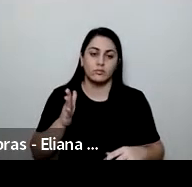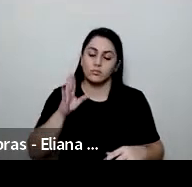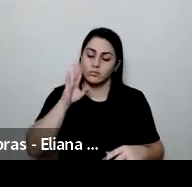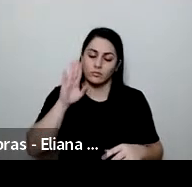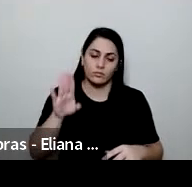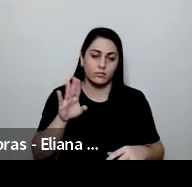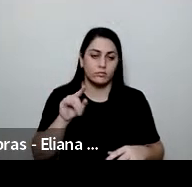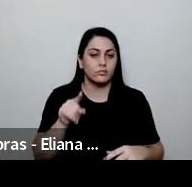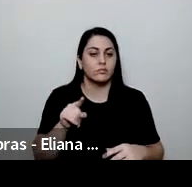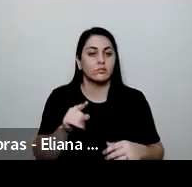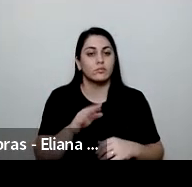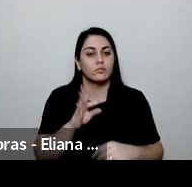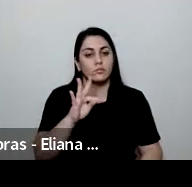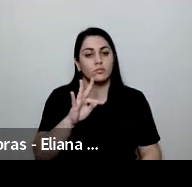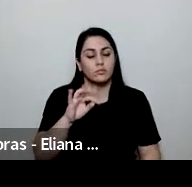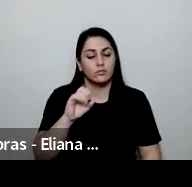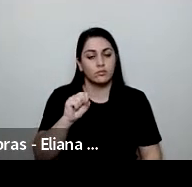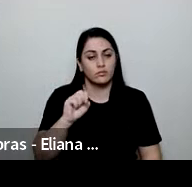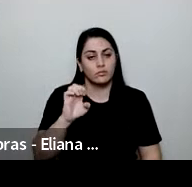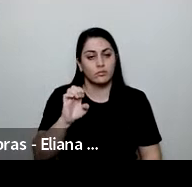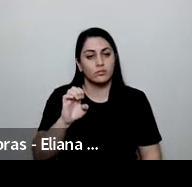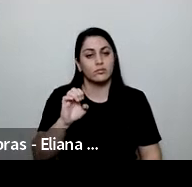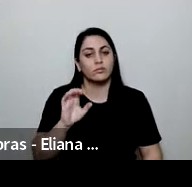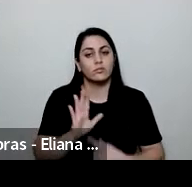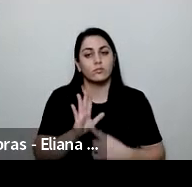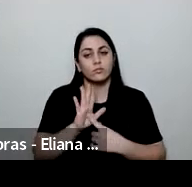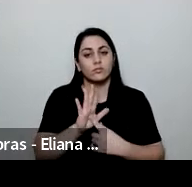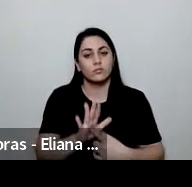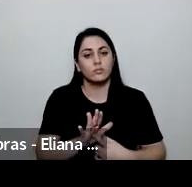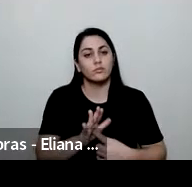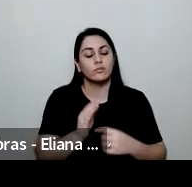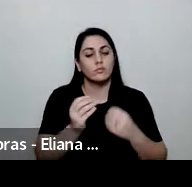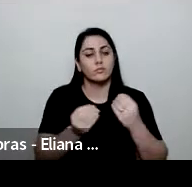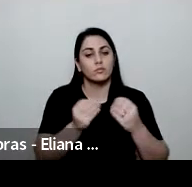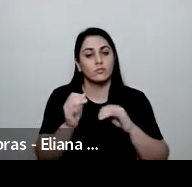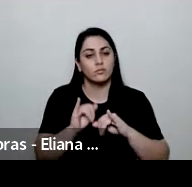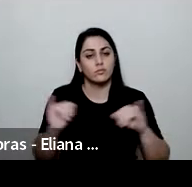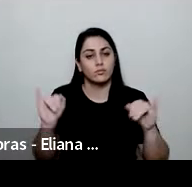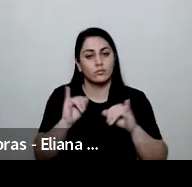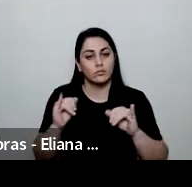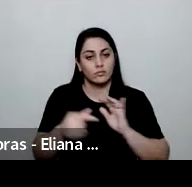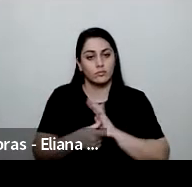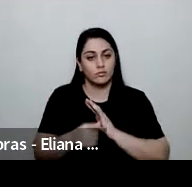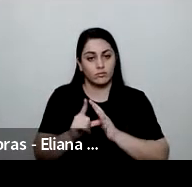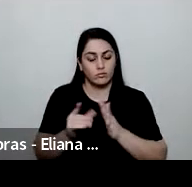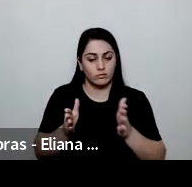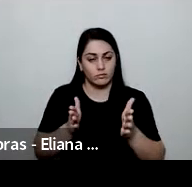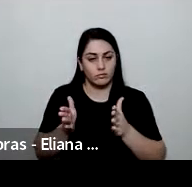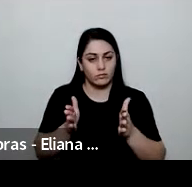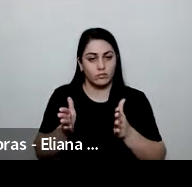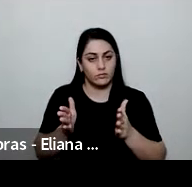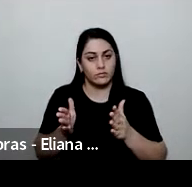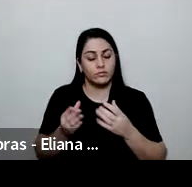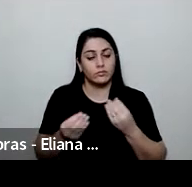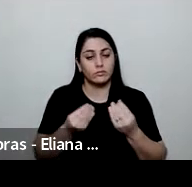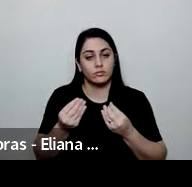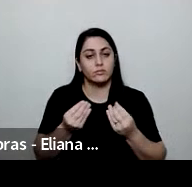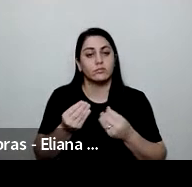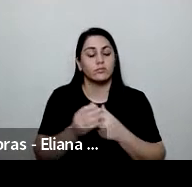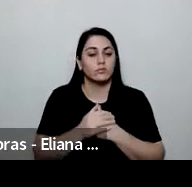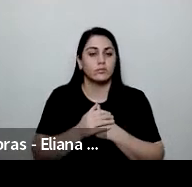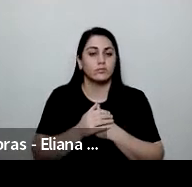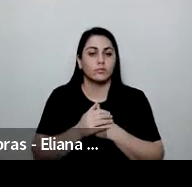o TSE fixa ou balizas para configuração da propaganda antecipada da seguinte forma